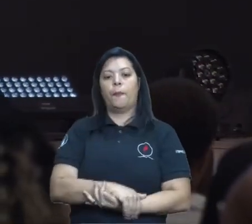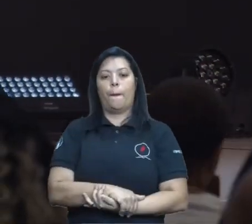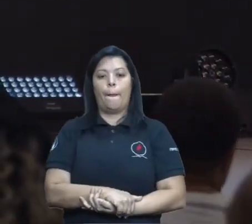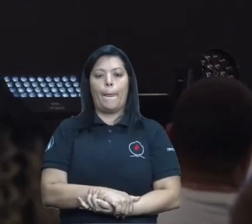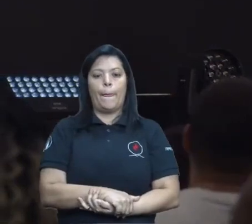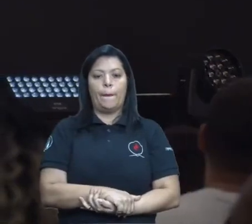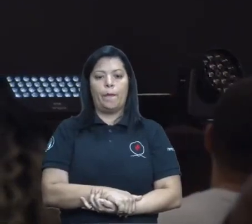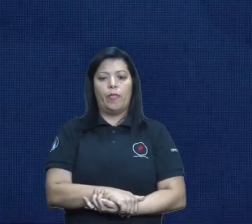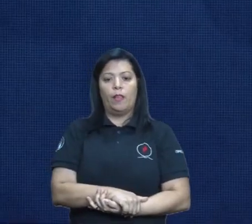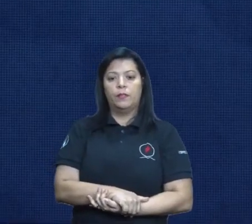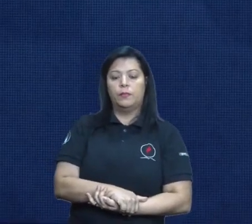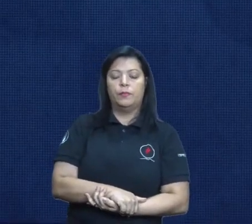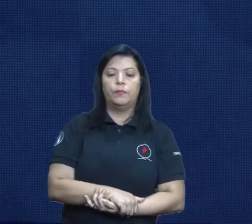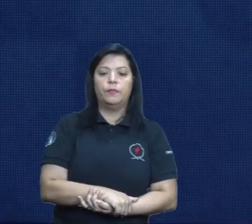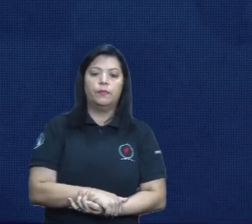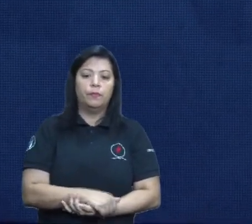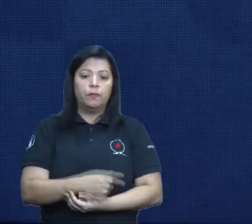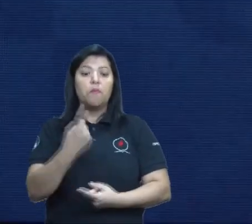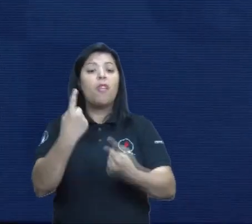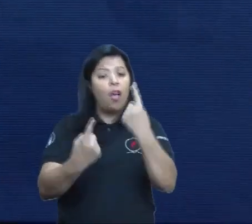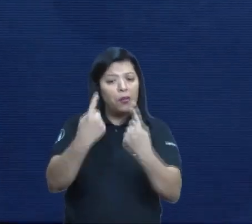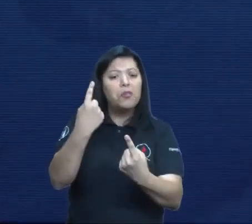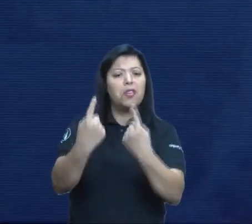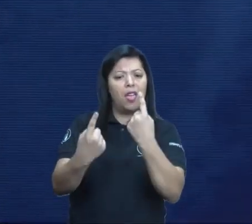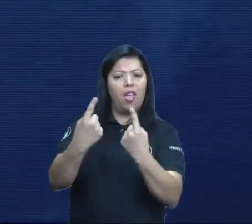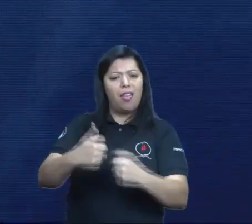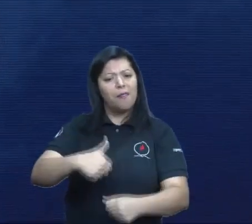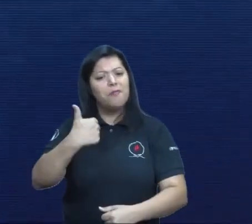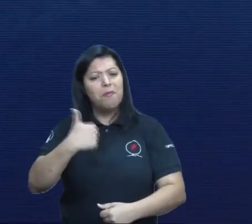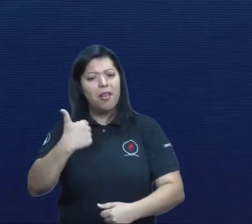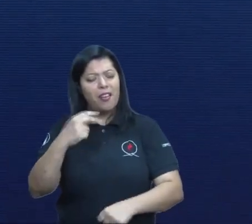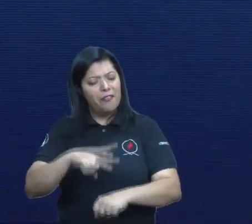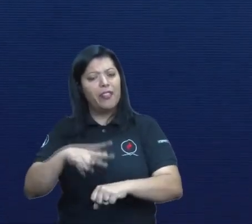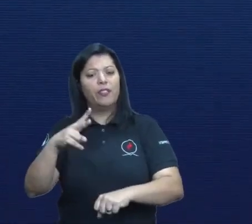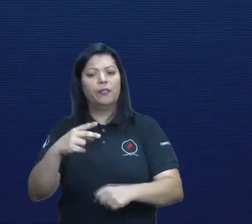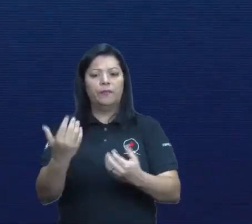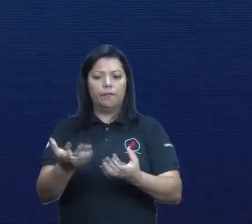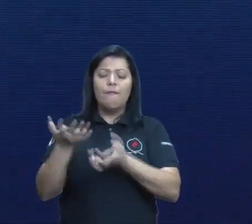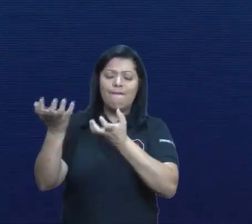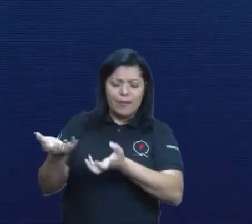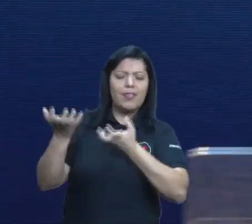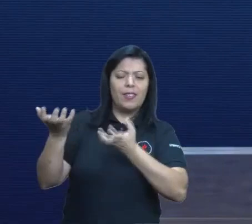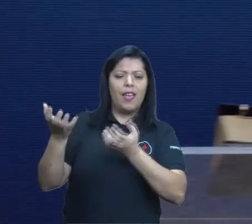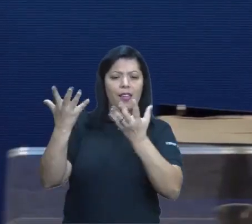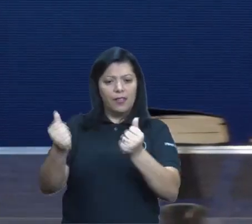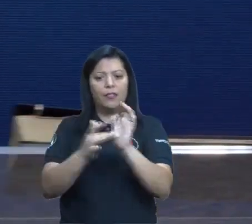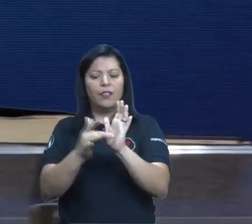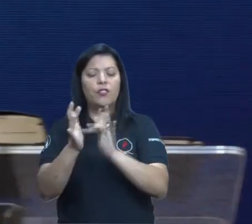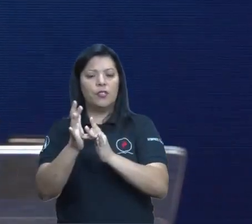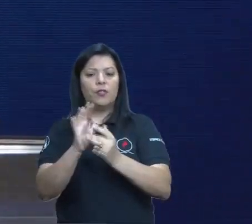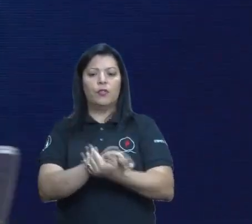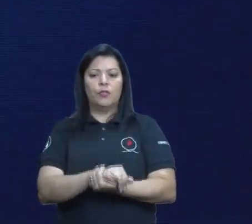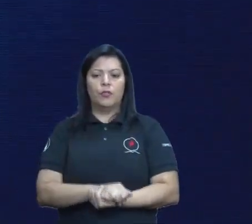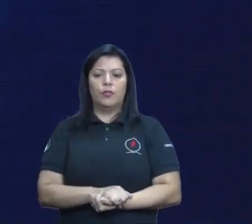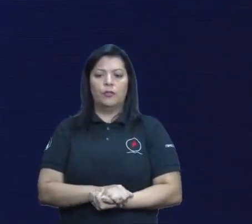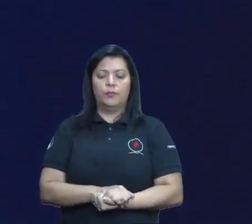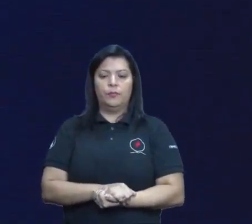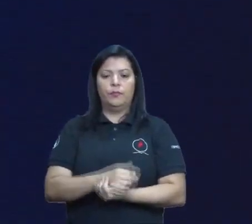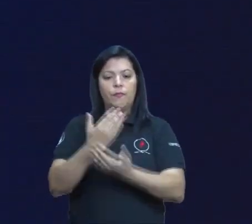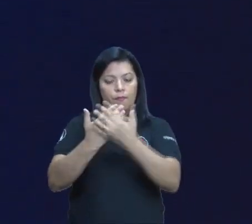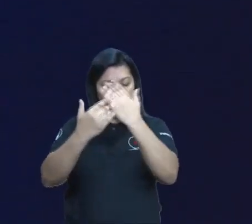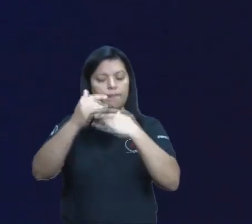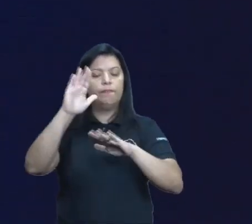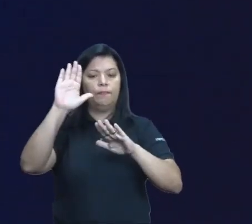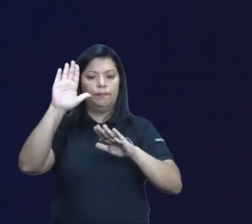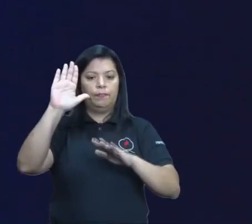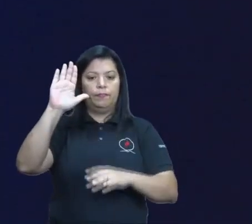alguém que quer fazer uma aliança com Deus pela primeira vez hoje aqui quer receber a Cristo como seu senhor me dá um sinal com